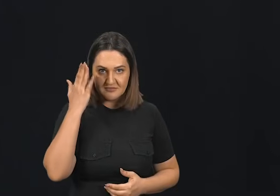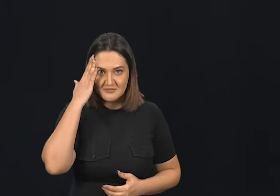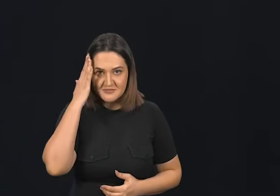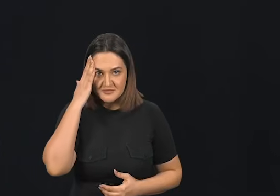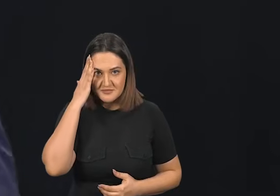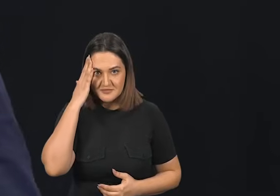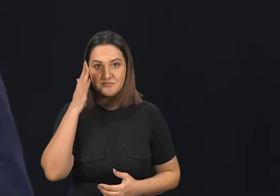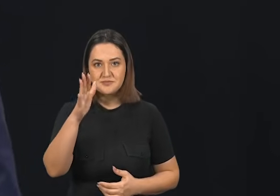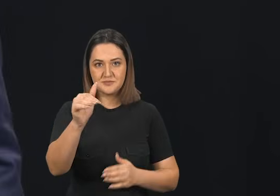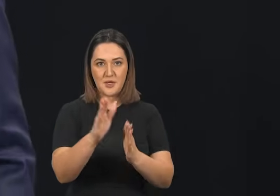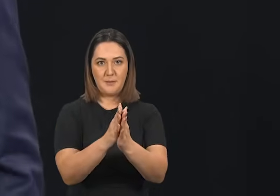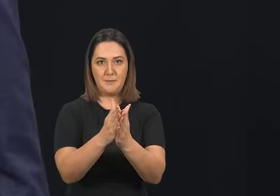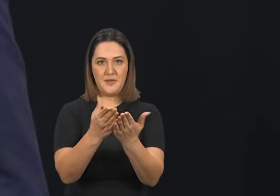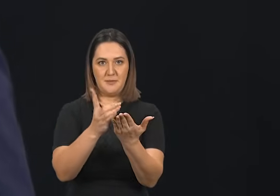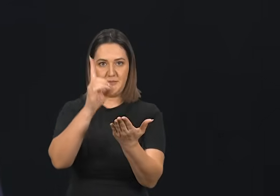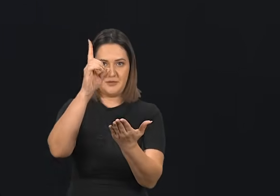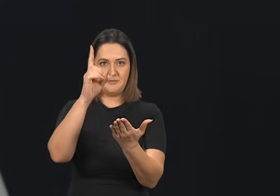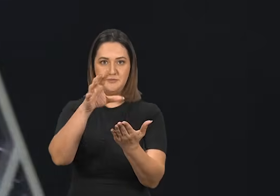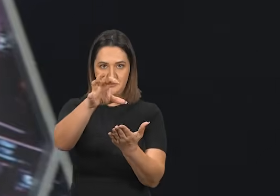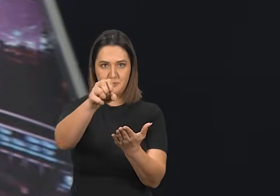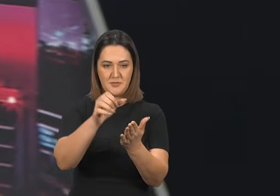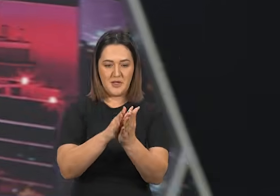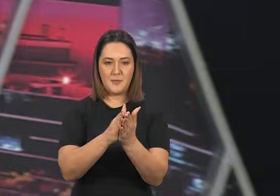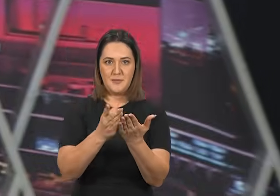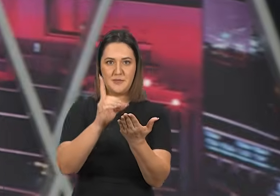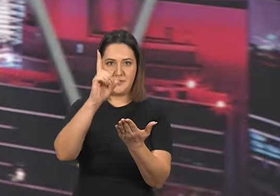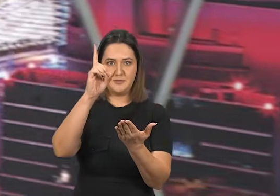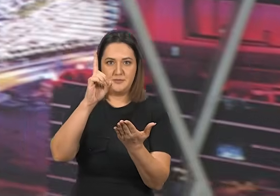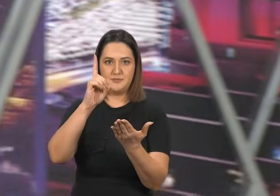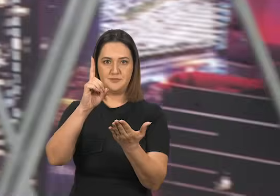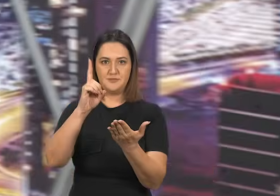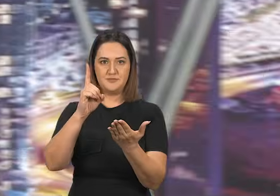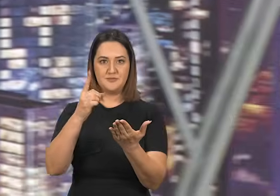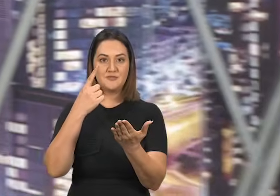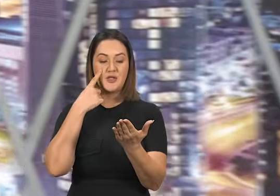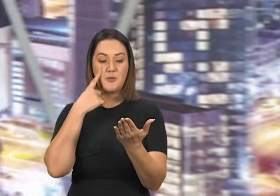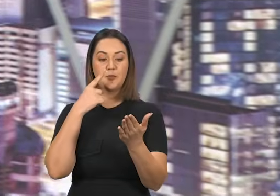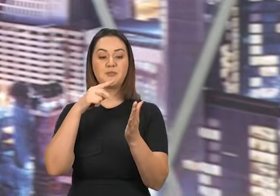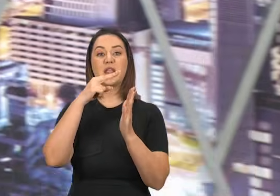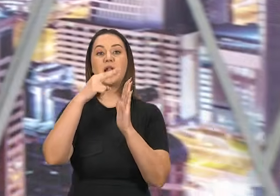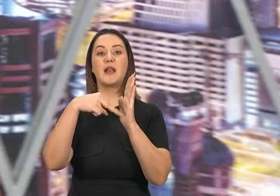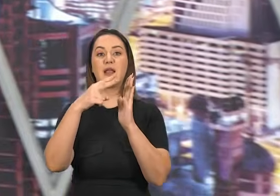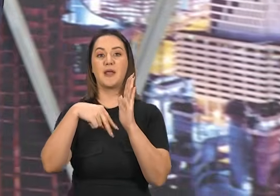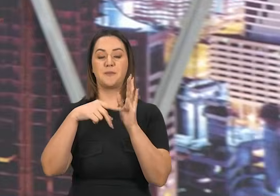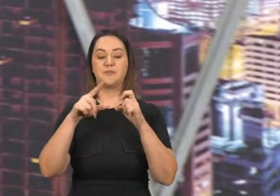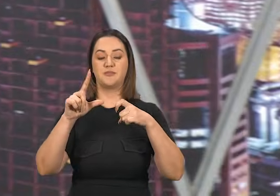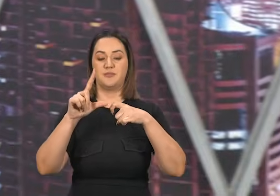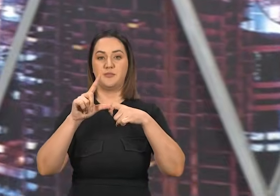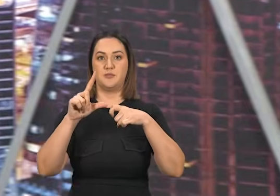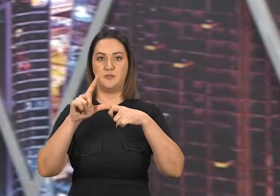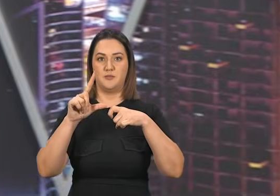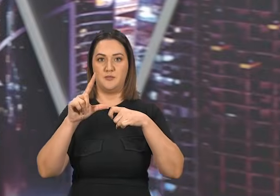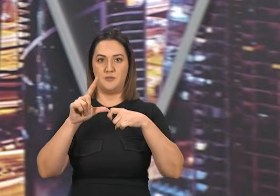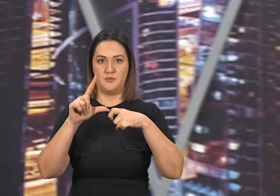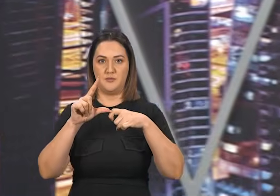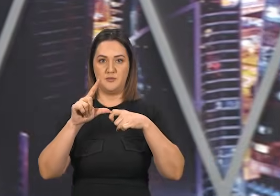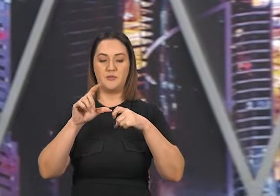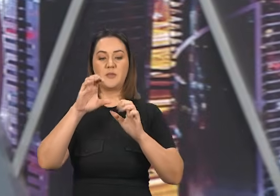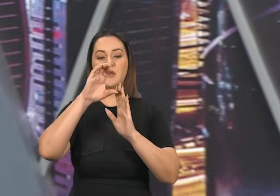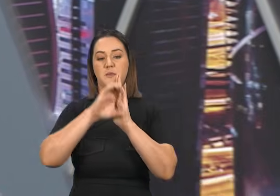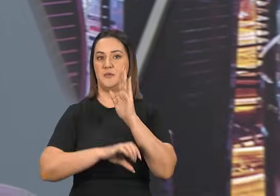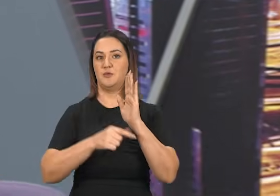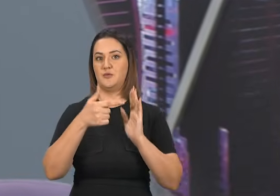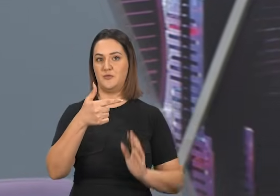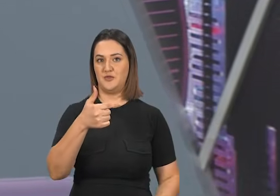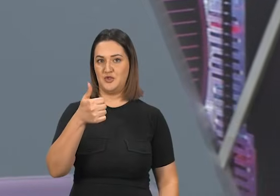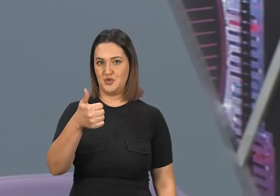Quer saber? Pega a Bíblia. Pega a Bíblia e vamos saber. Vamos para Lucas